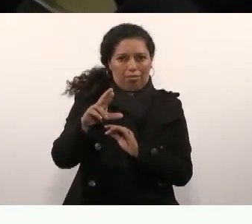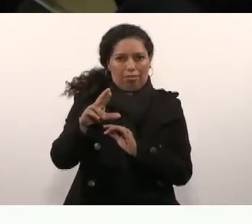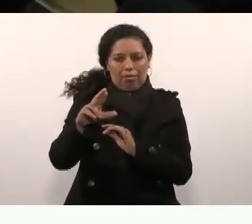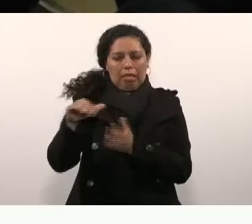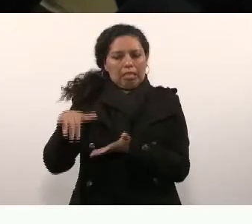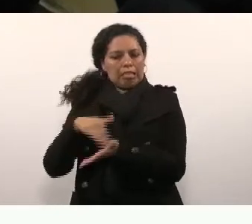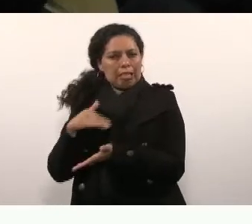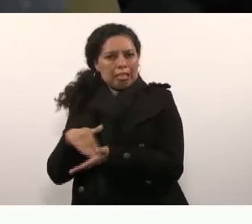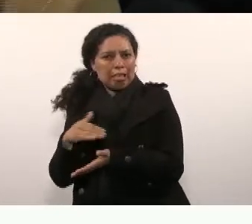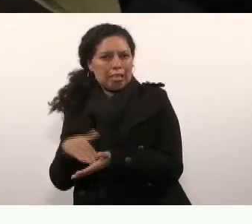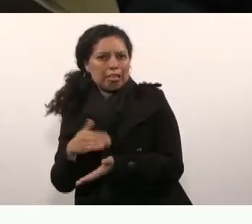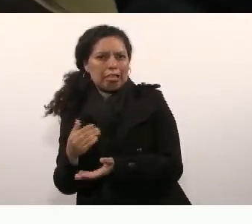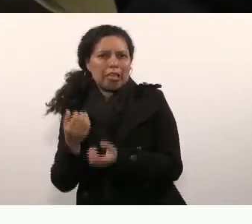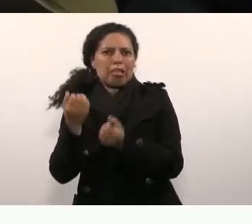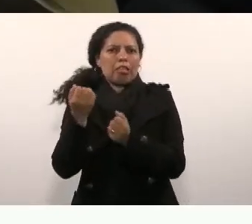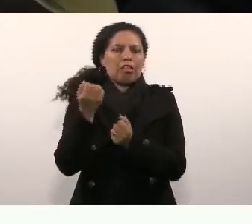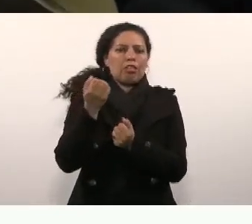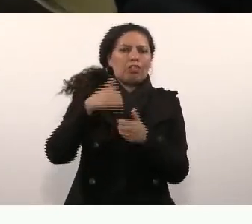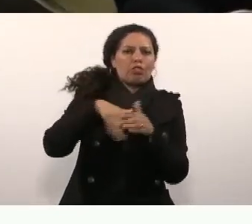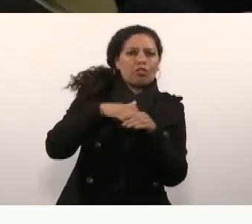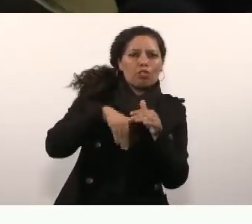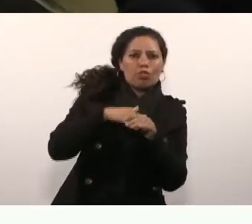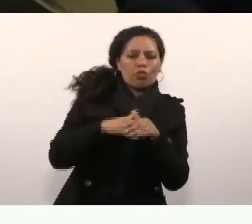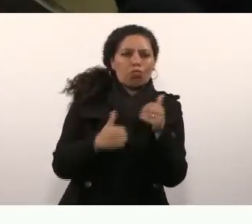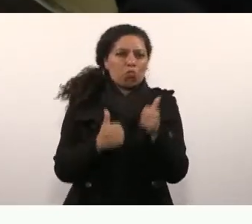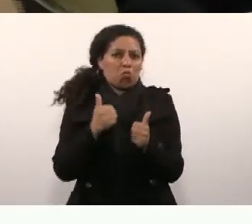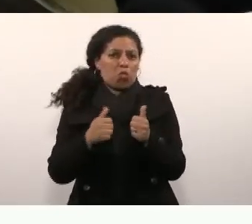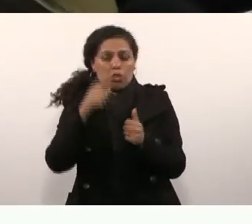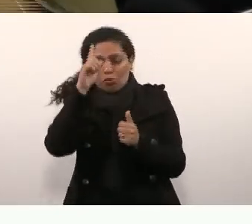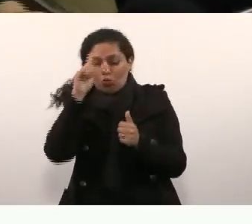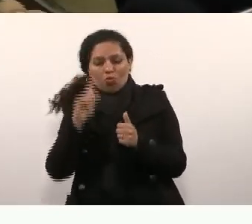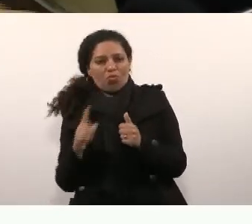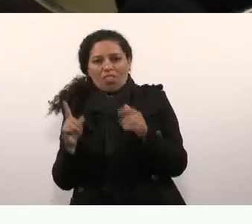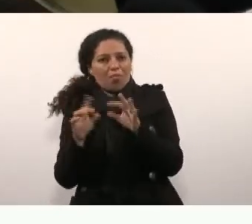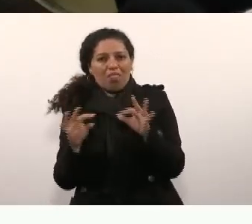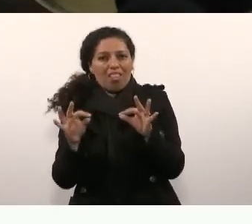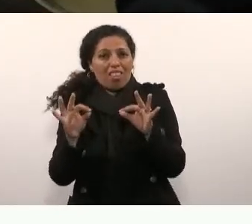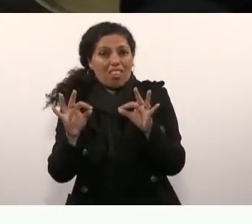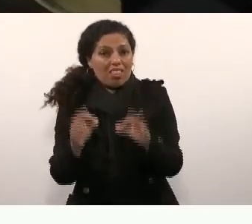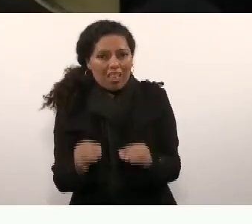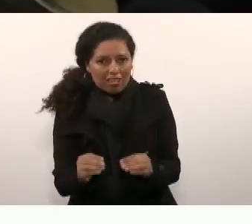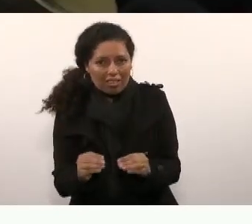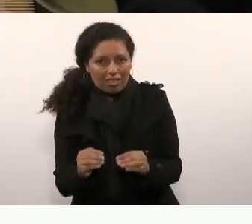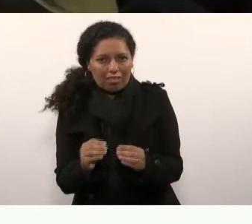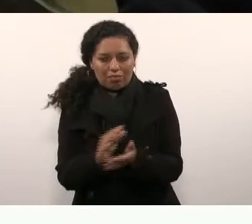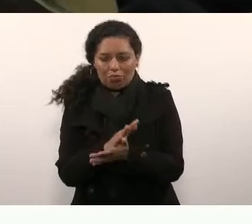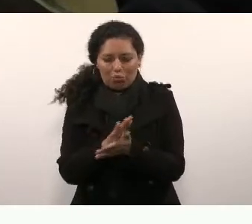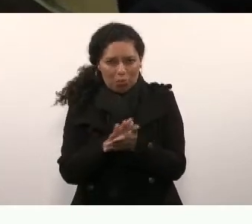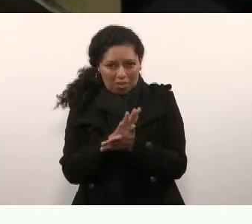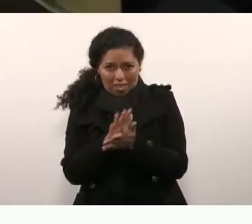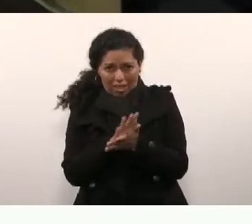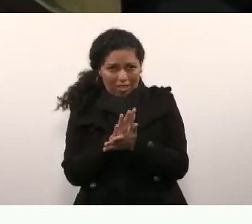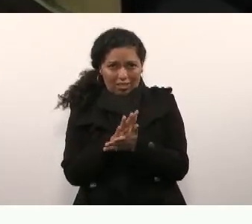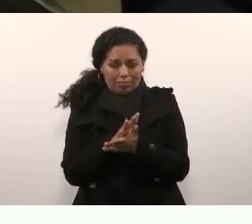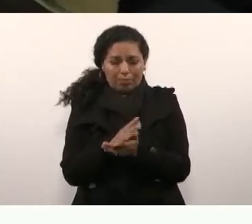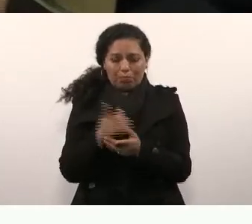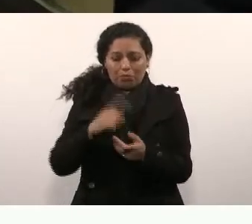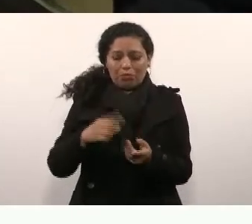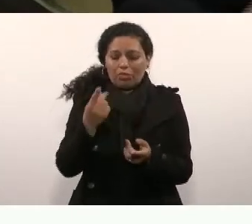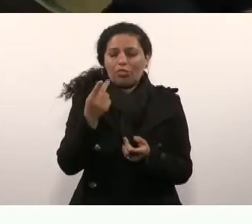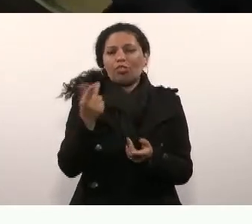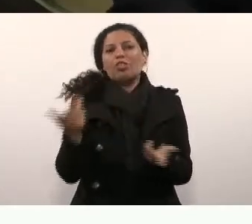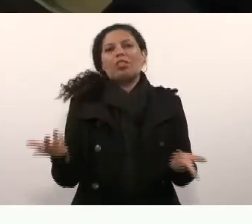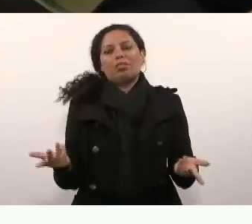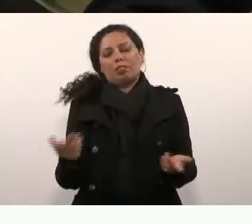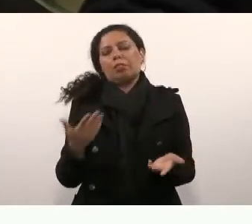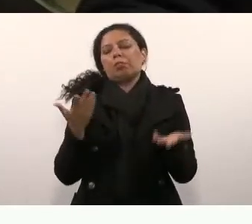Transporte, nem os órgãos fiscalizadores têm a informação precisa dos valores e do que é feito com esse recurso.